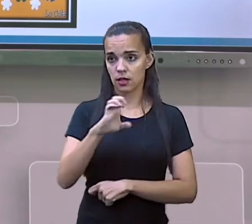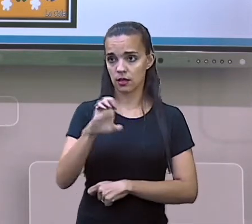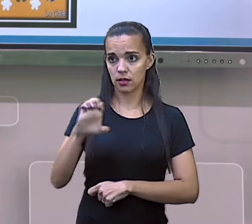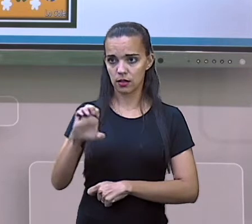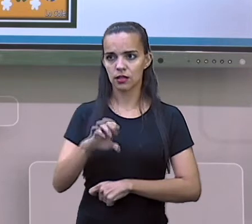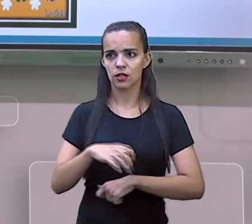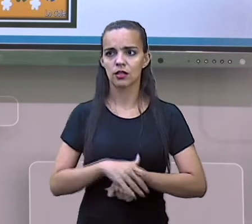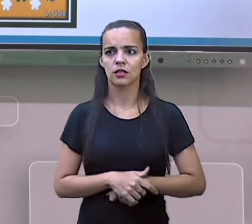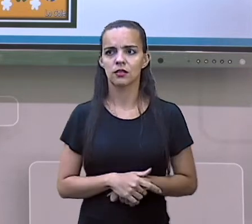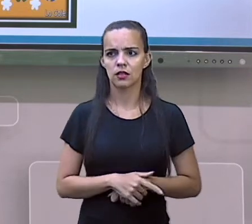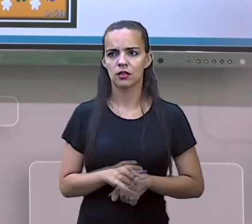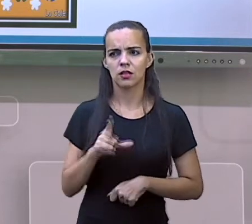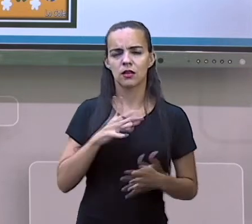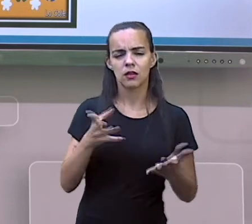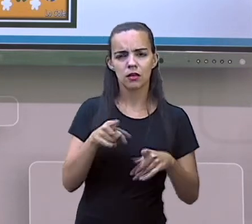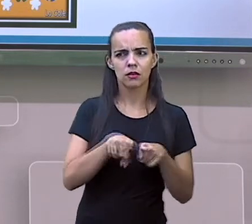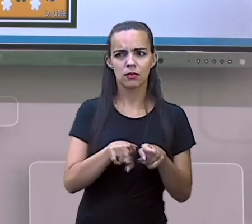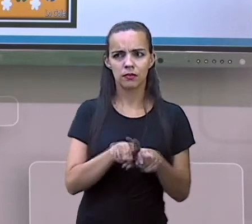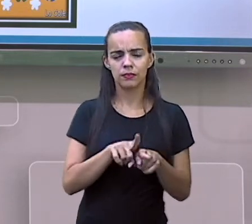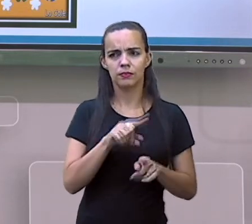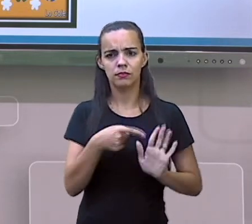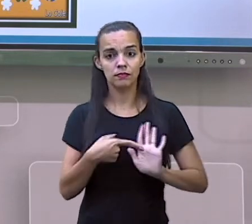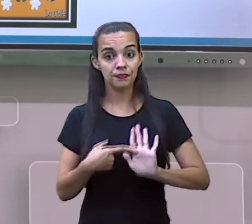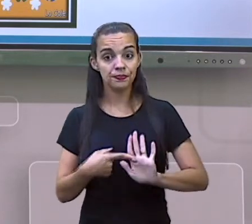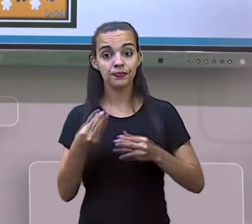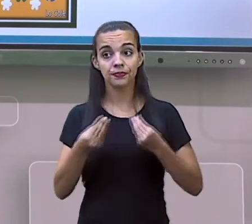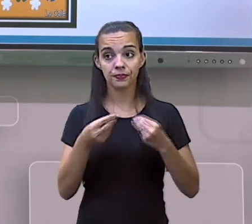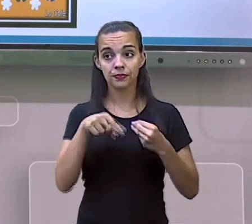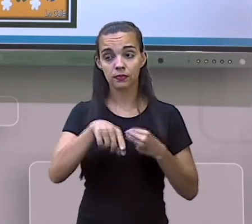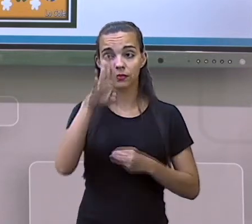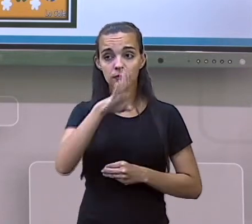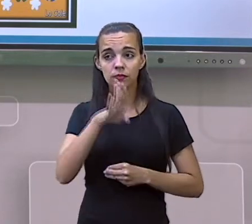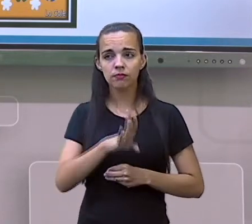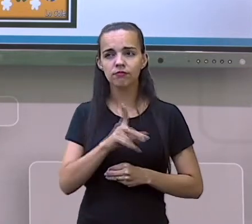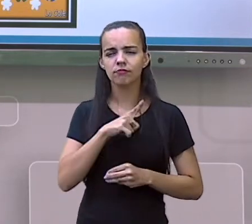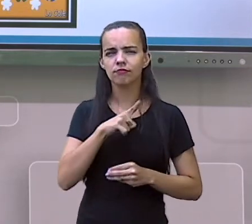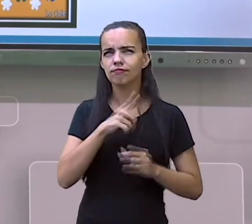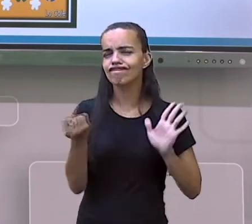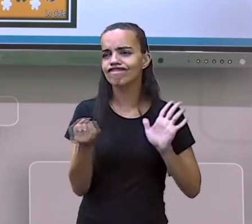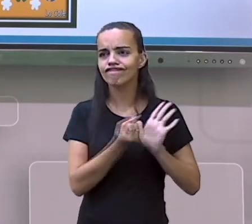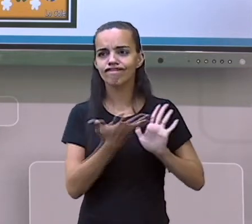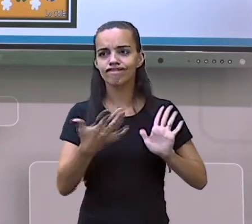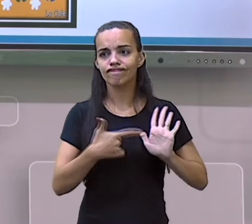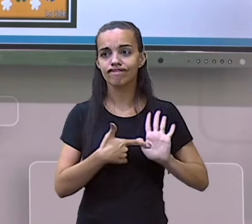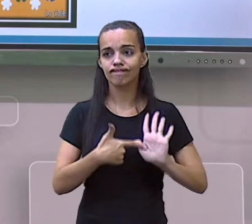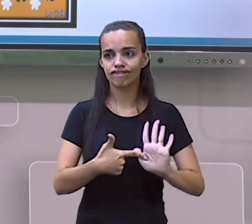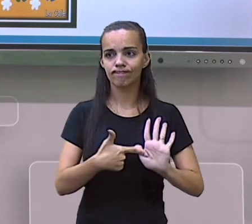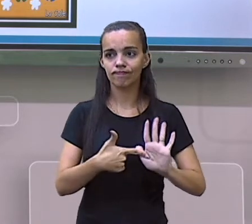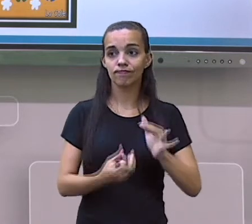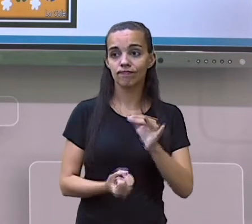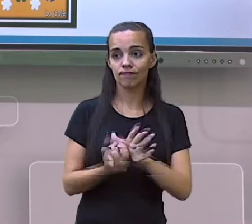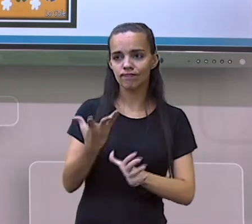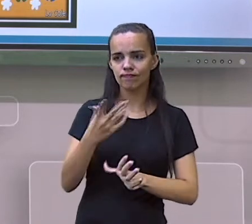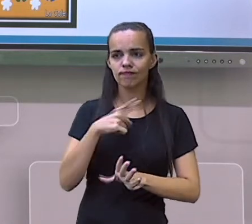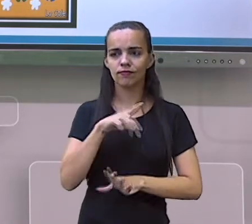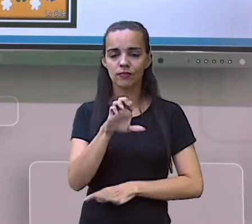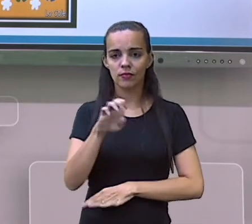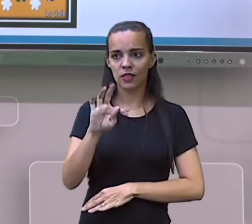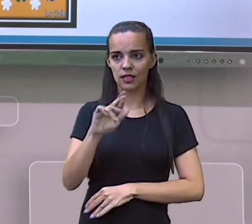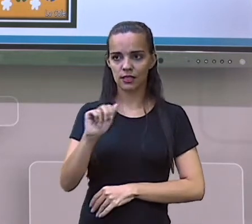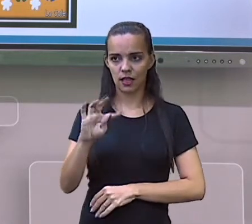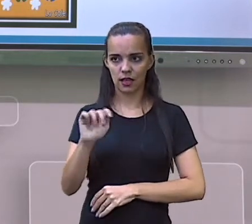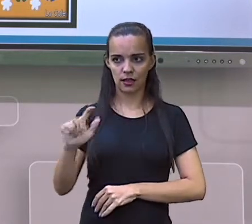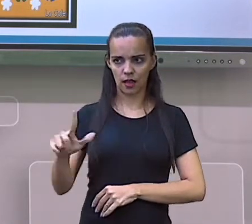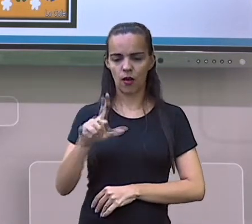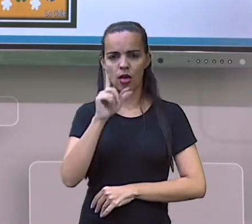é a precursora da União Europeia atual. No Brasil, o evento marcante é a criação da empresa estatal Petrobras